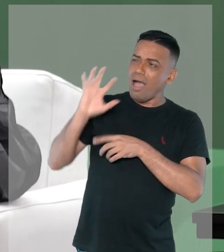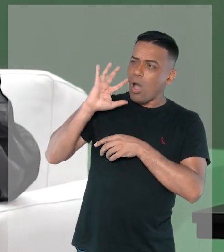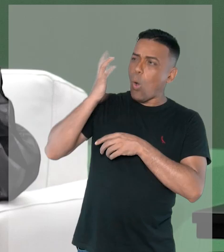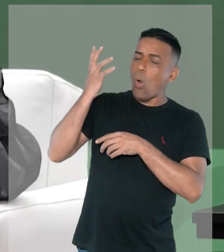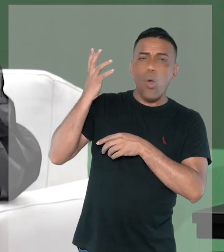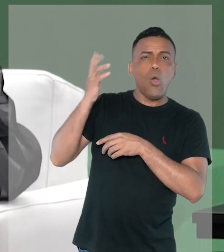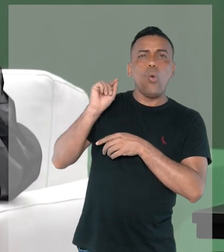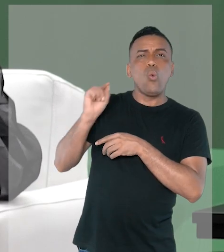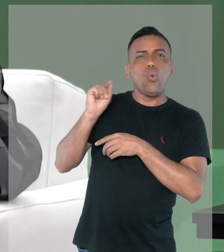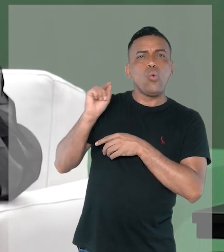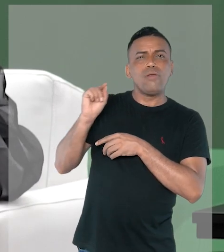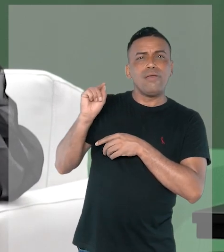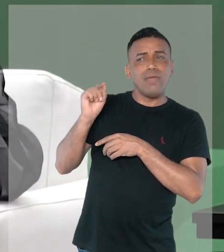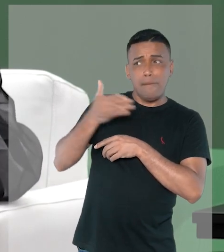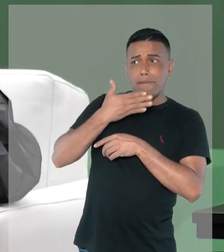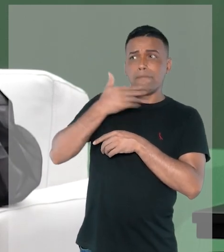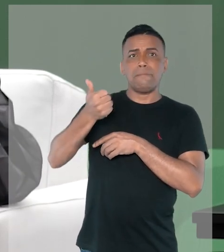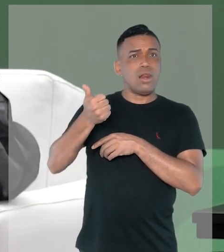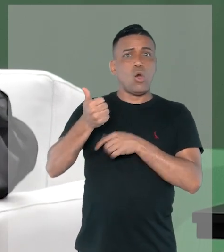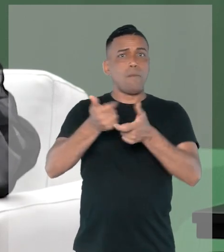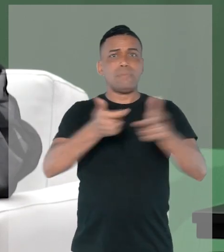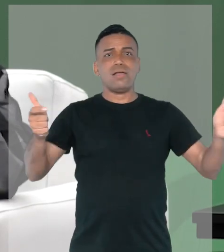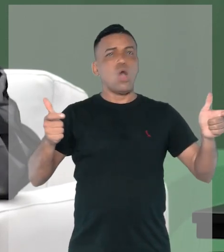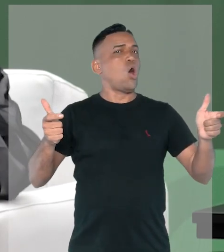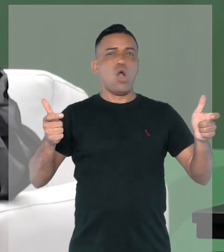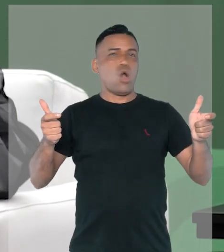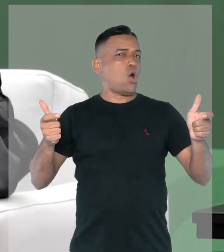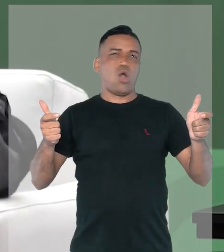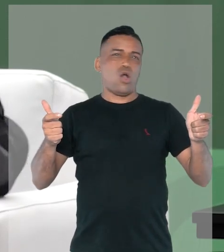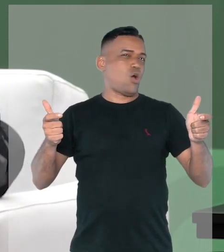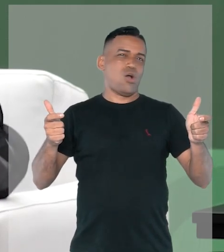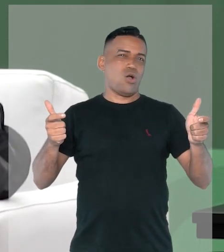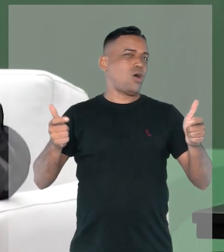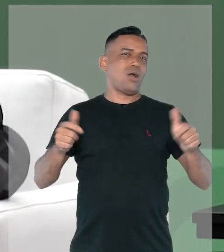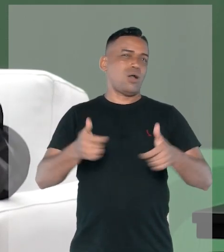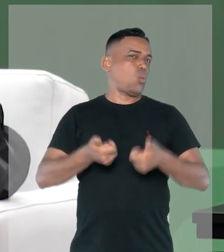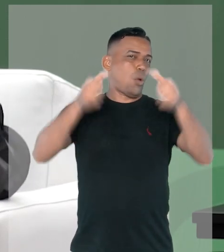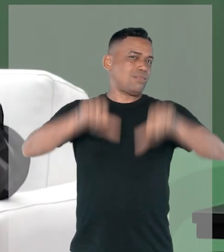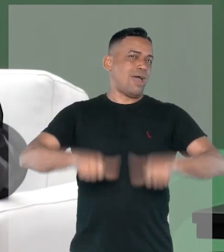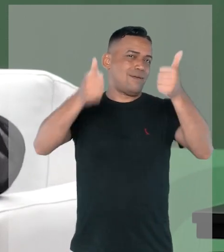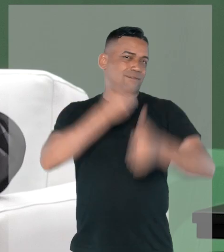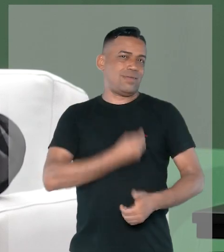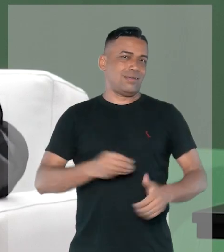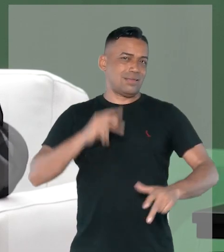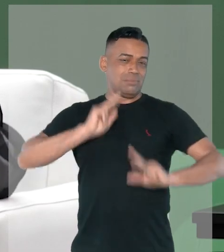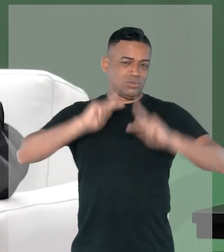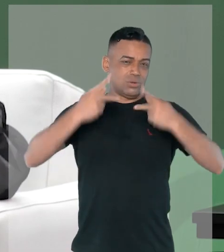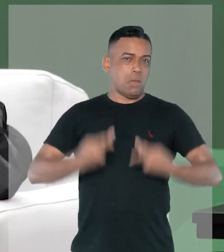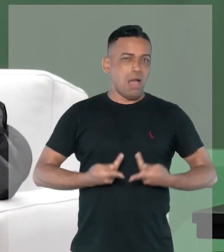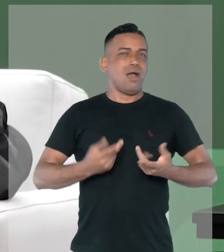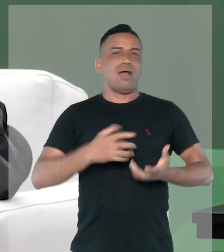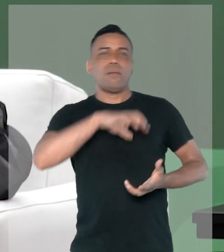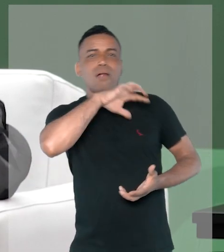é adequado, que seja melhor para o maior número de seres, e não estou falando só de humanos, não. De todas as formas de